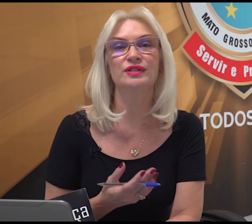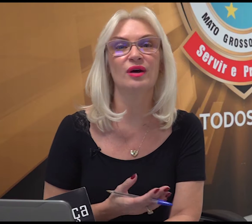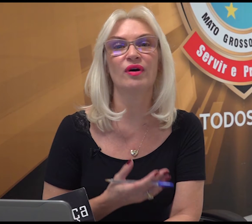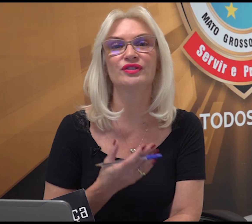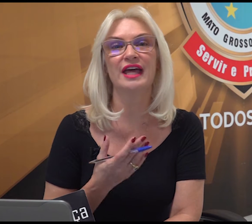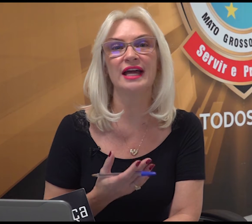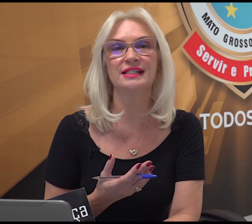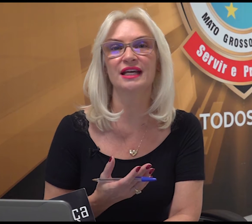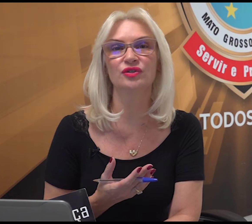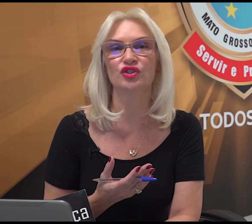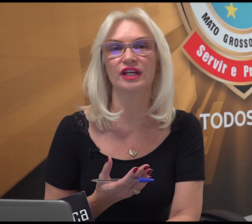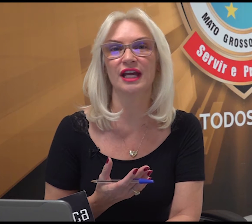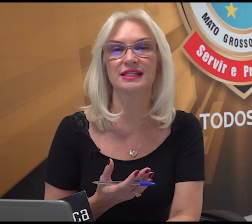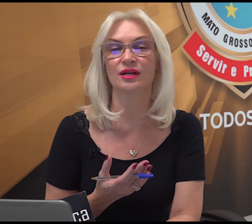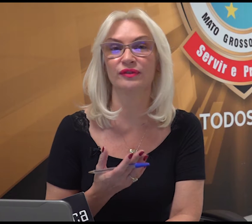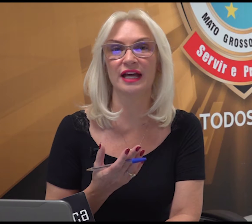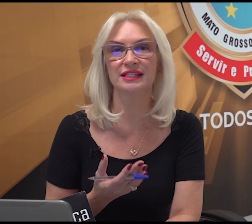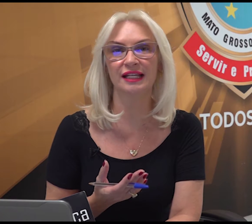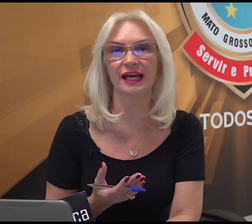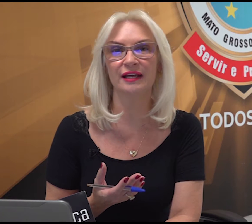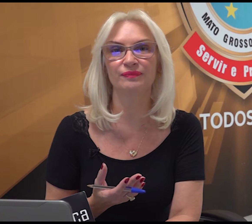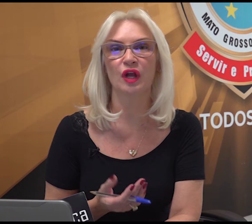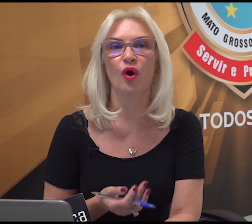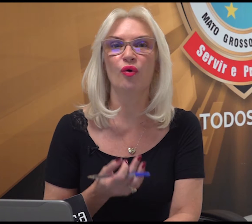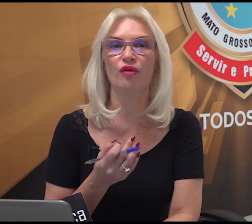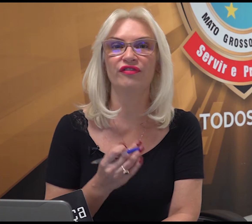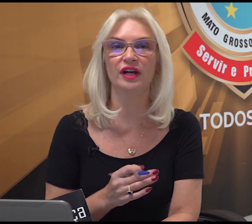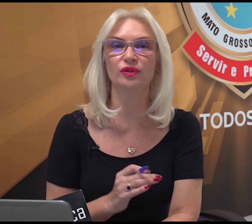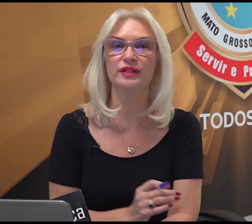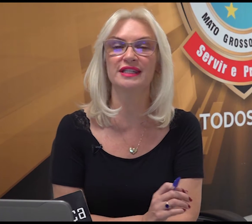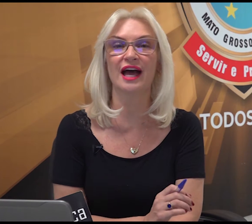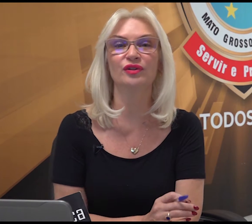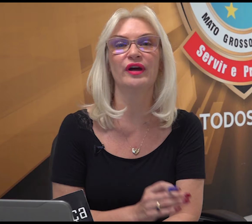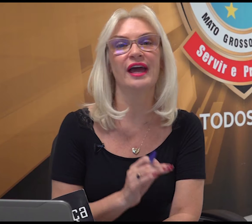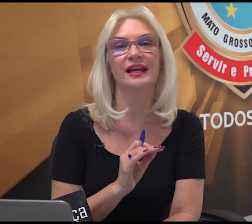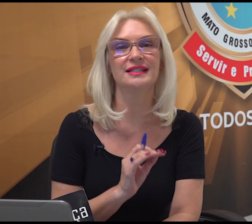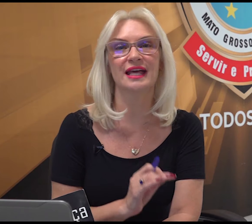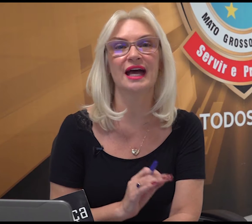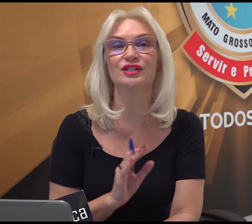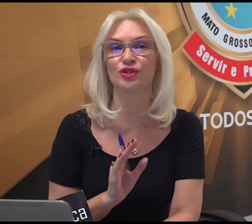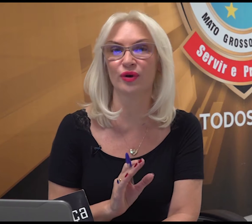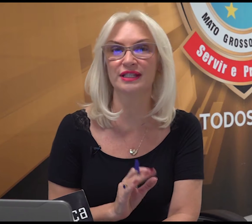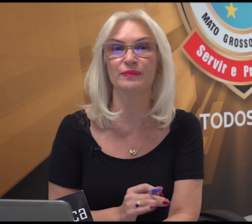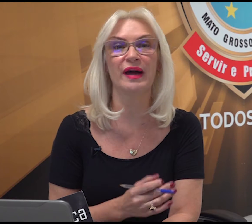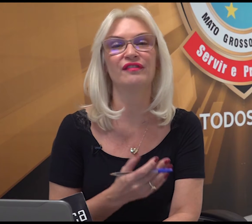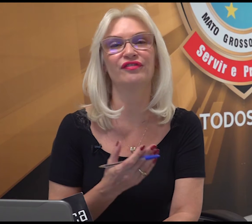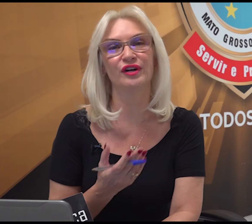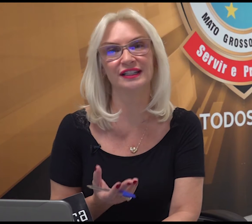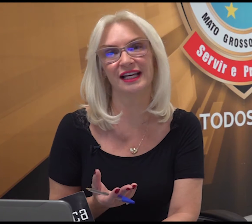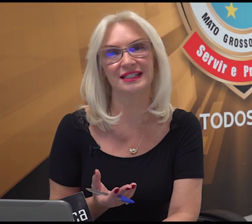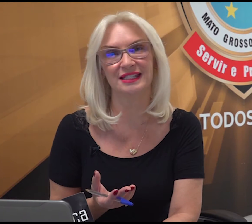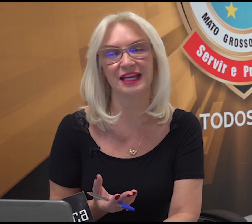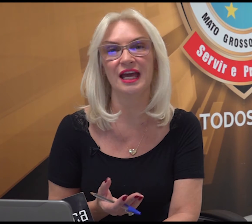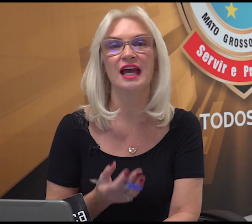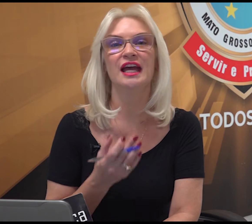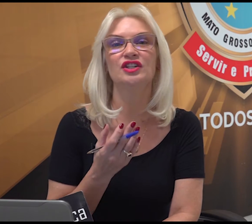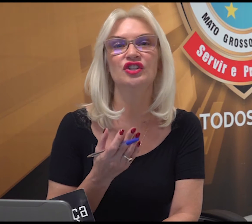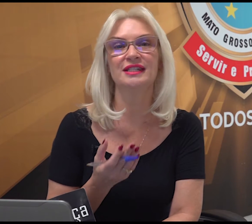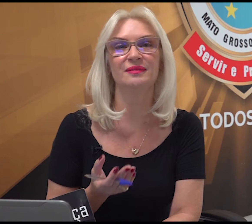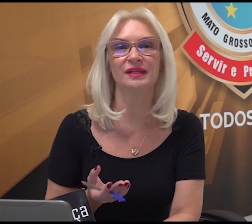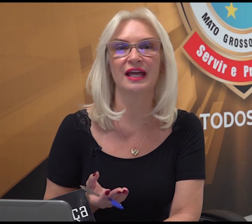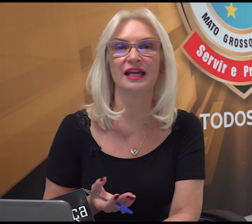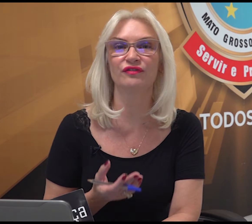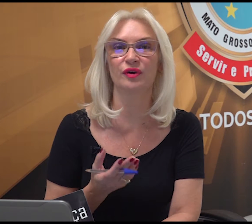Em alusão aos 10 anos de criação dessa lei, o governo do estado realizará ações para fortalecer